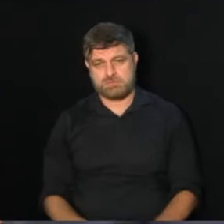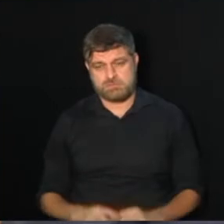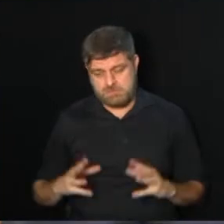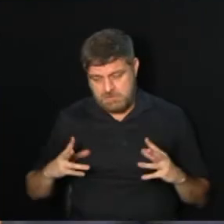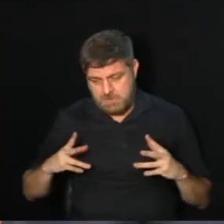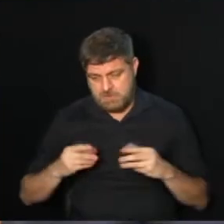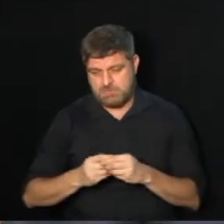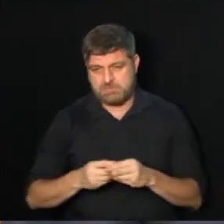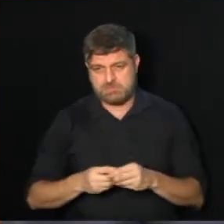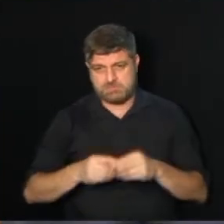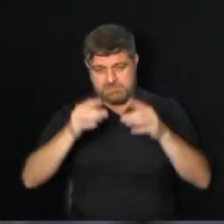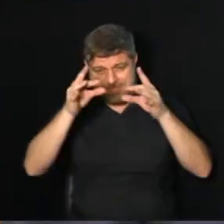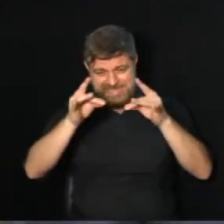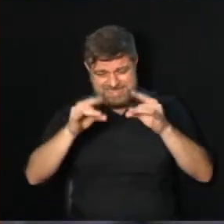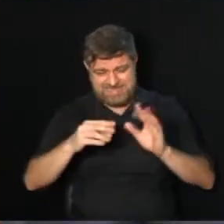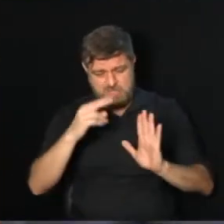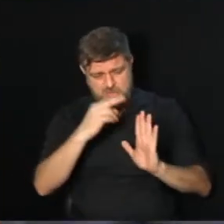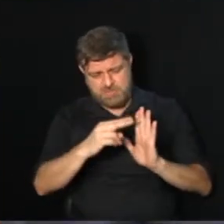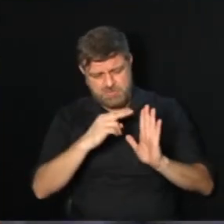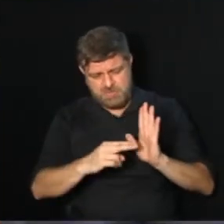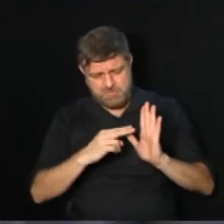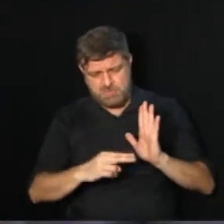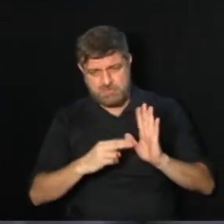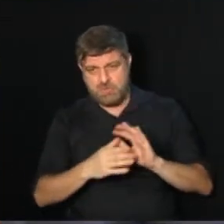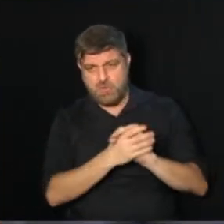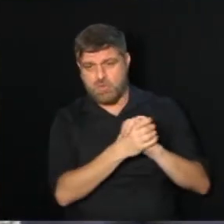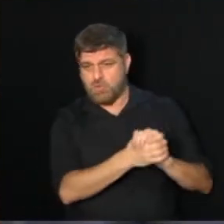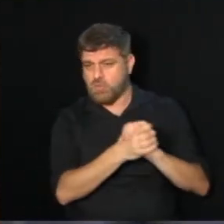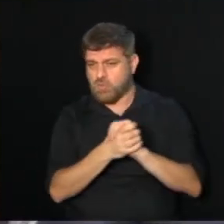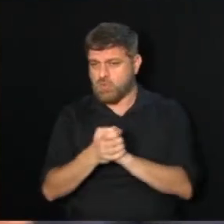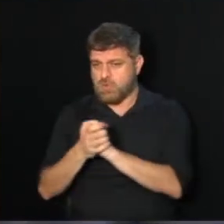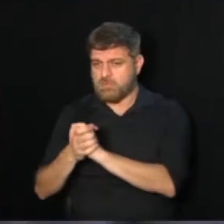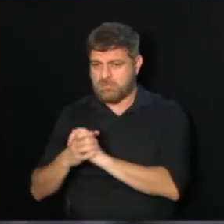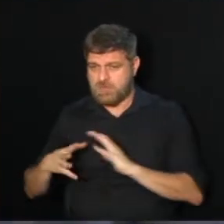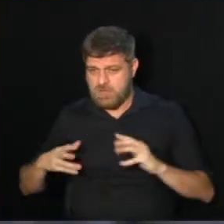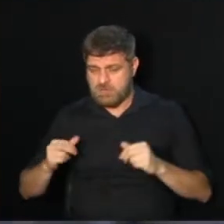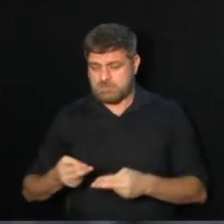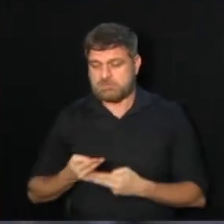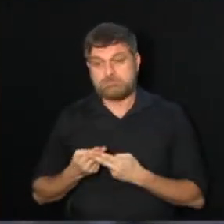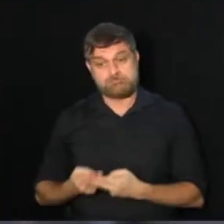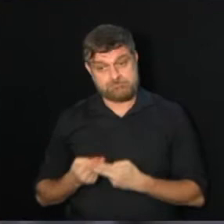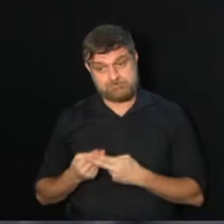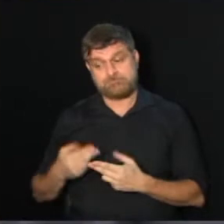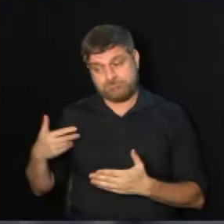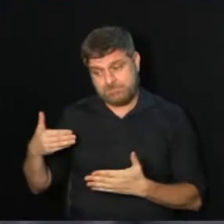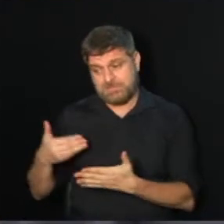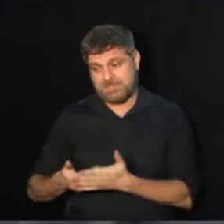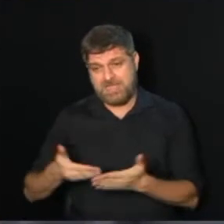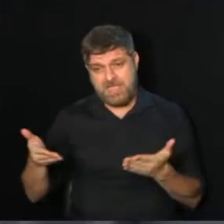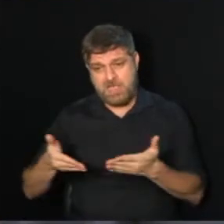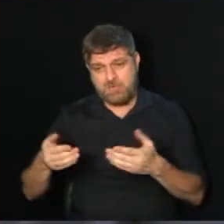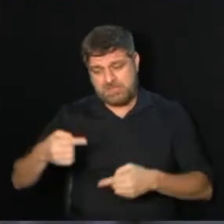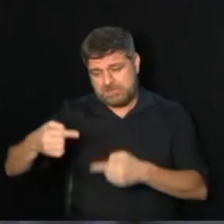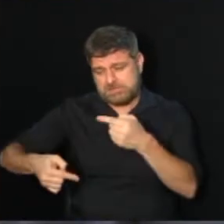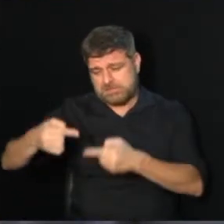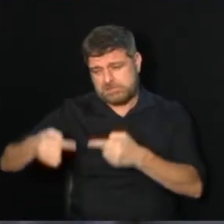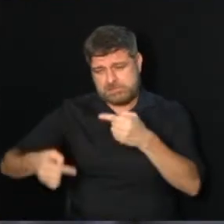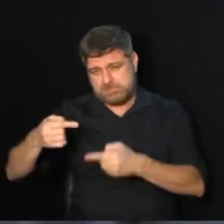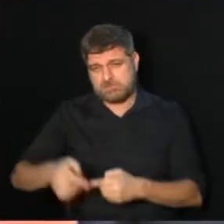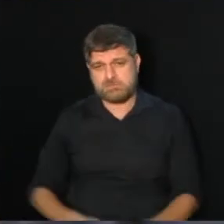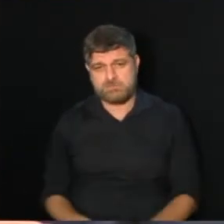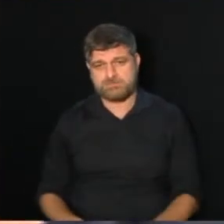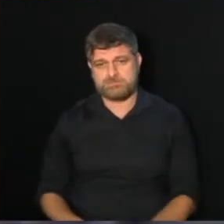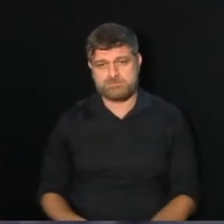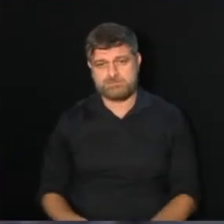as considerações das pessoas da mesa, quero cumprimentá-los por terem aguentado até esse presente momento nós estarmos discutindo esse tema,